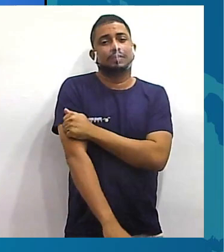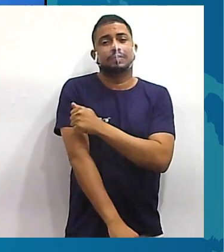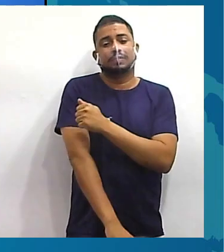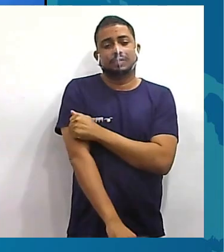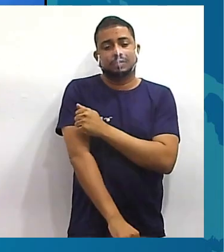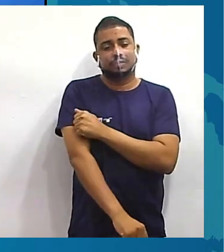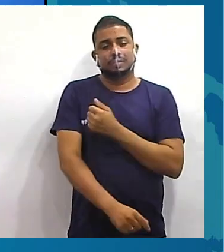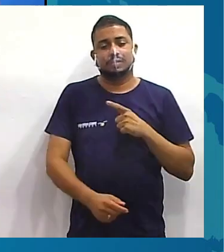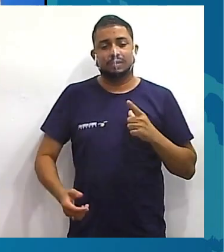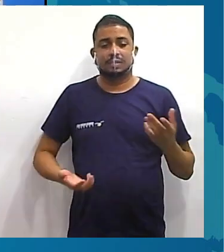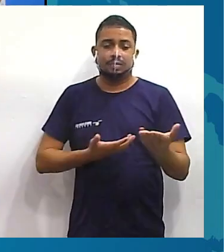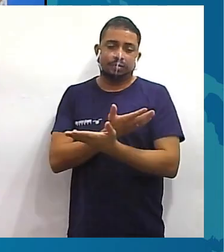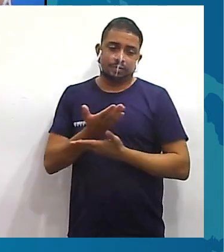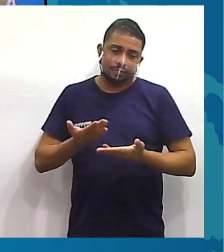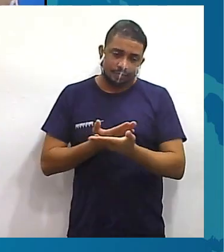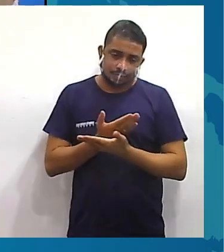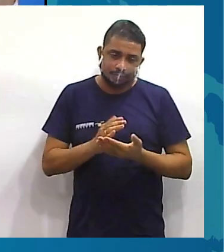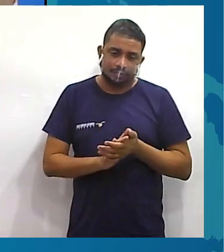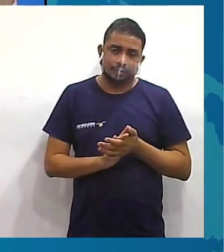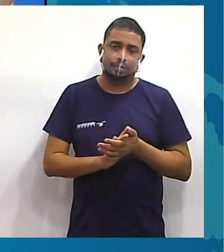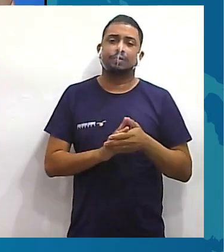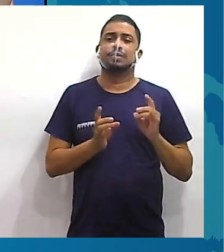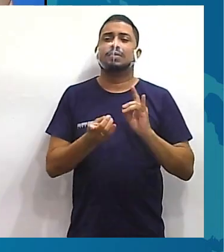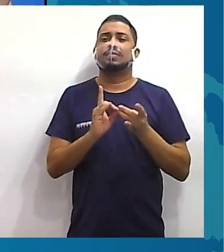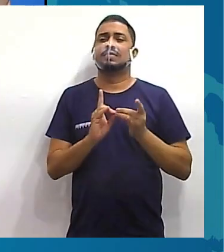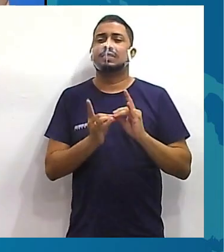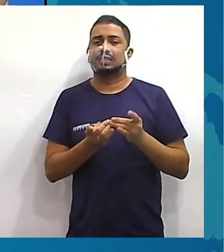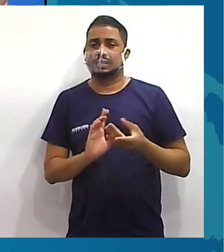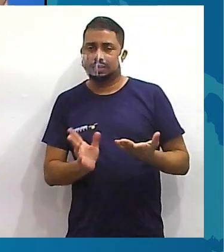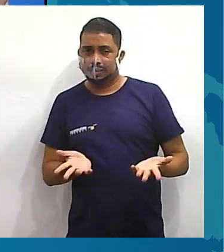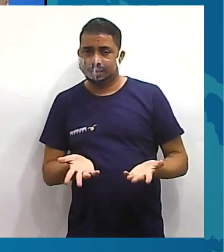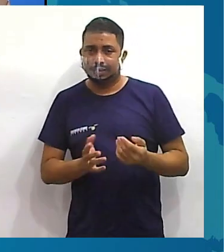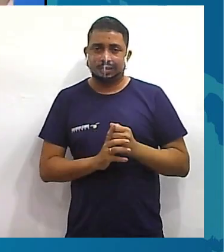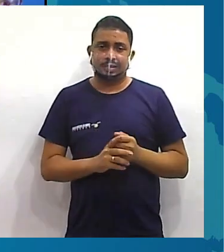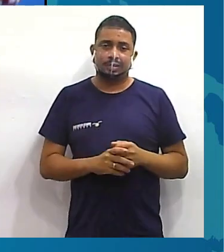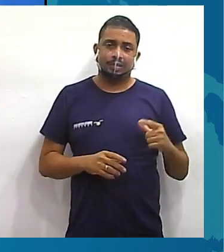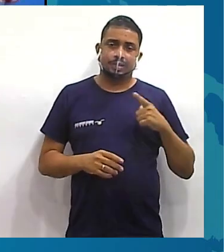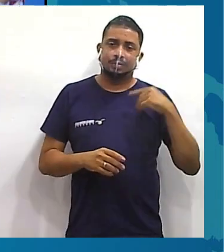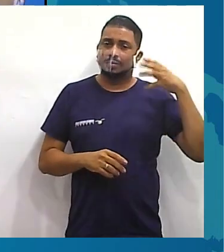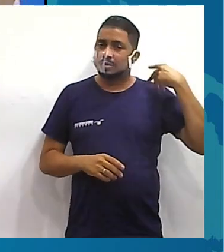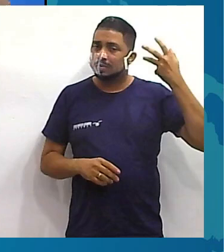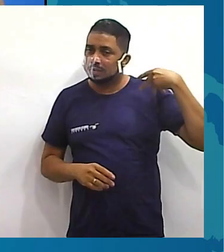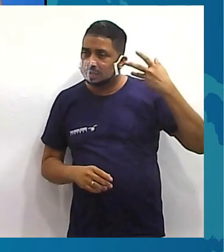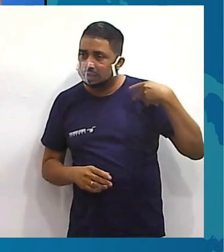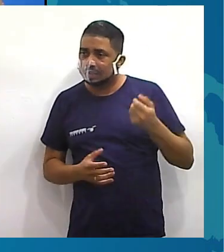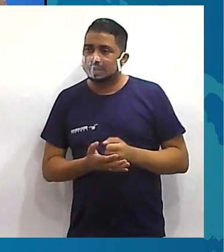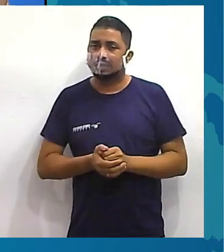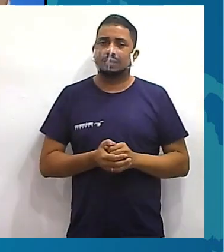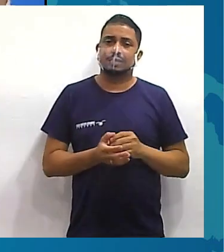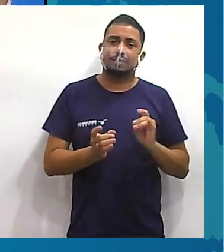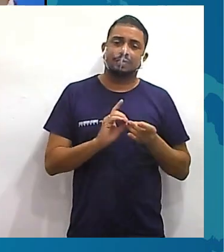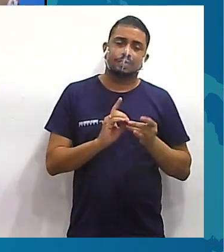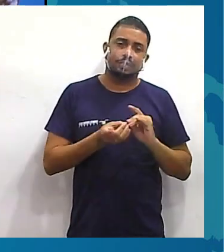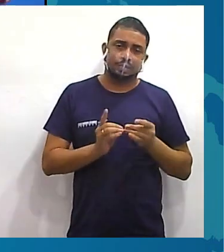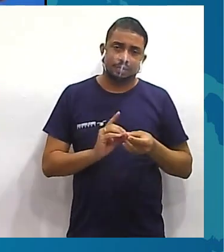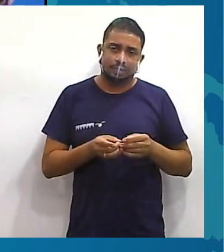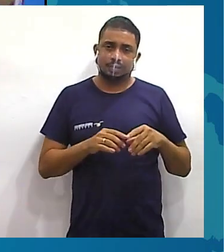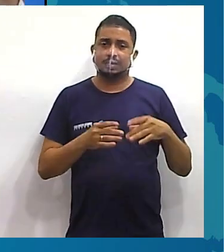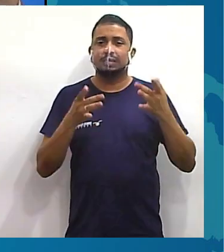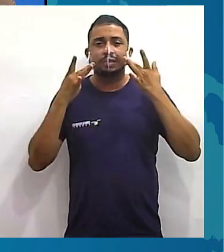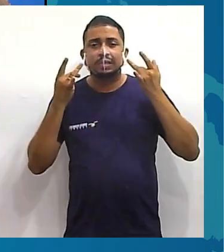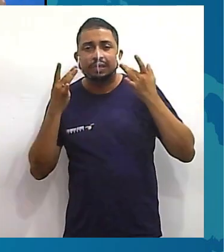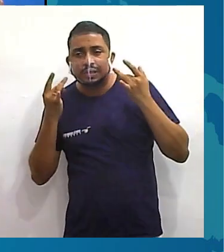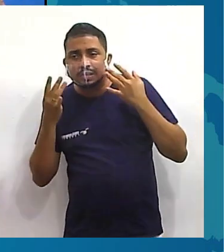estão envolvidos. Nas oficinas de música, nas oficinas de